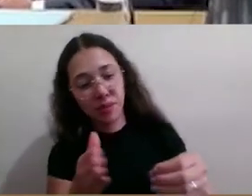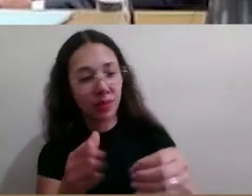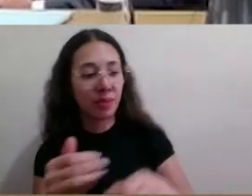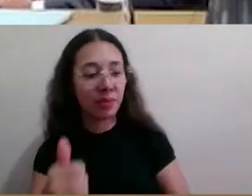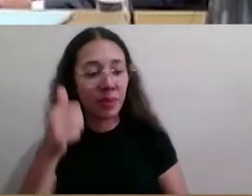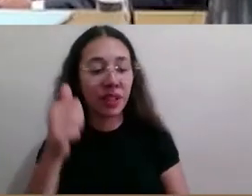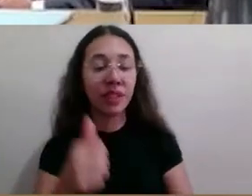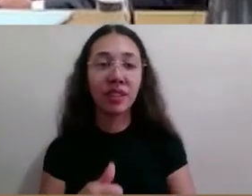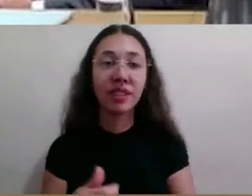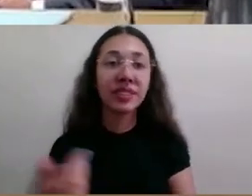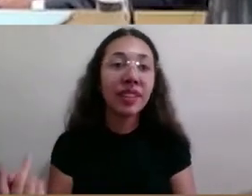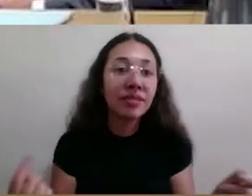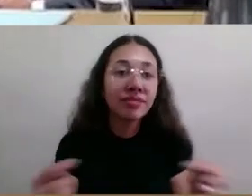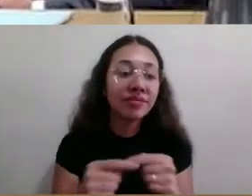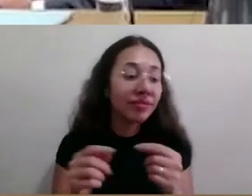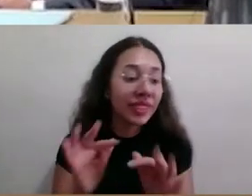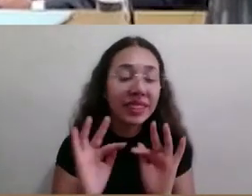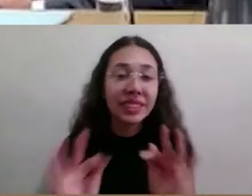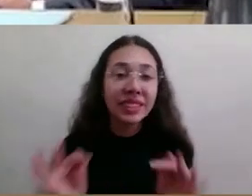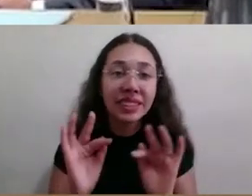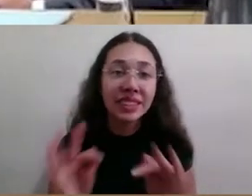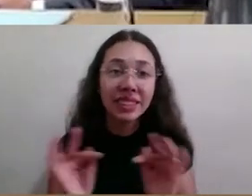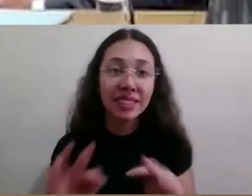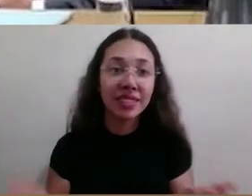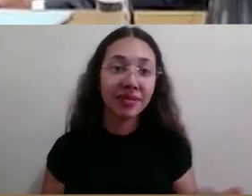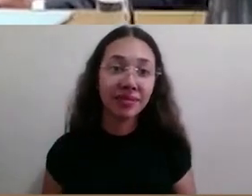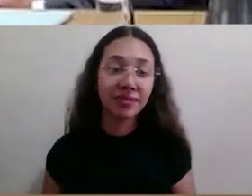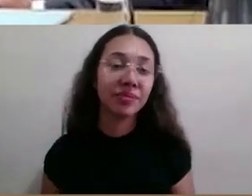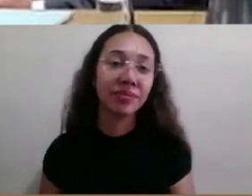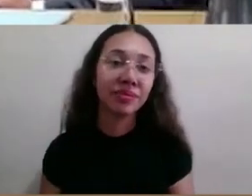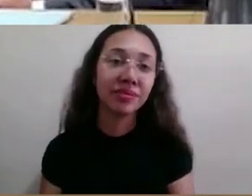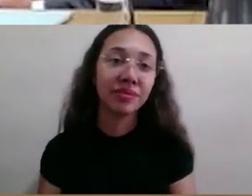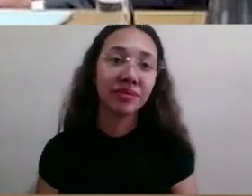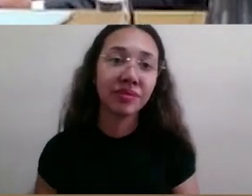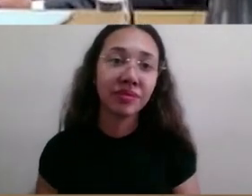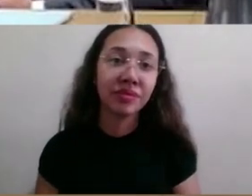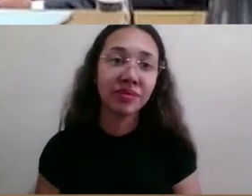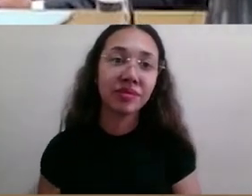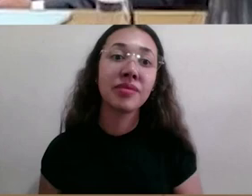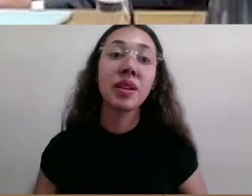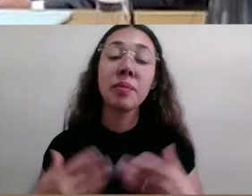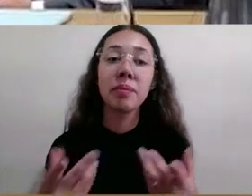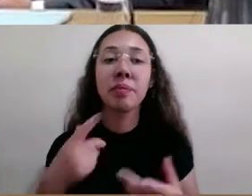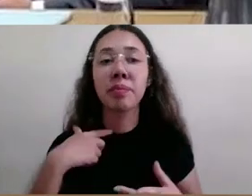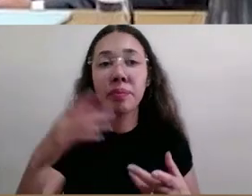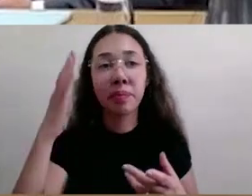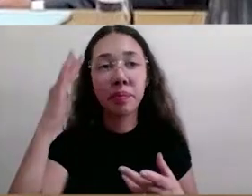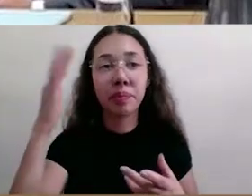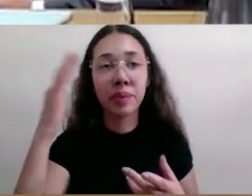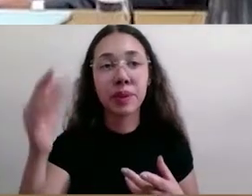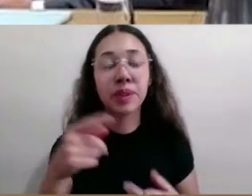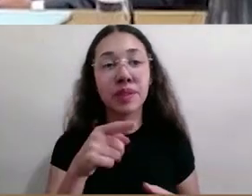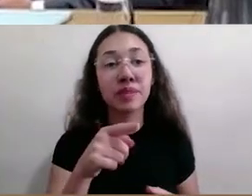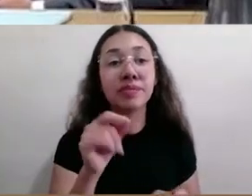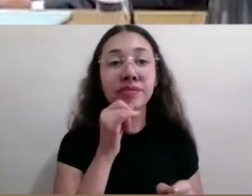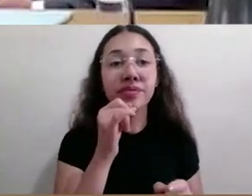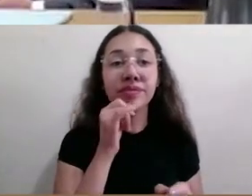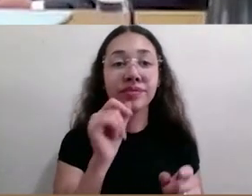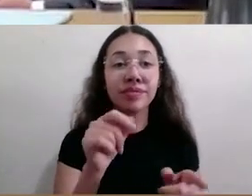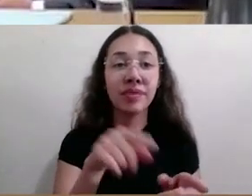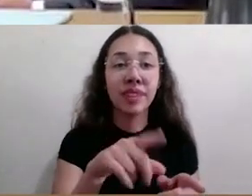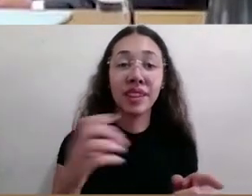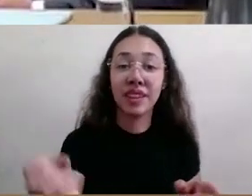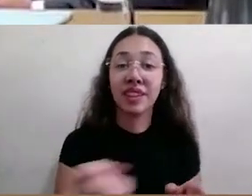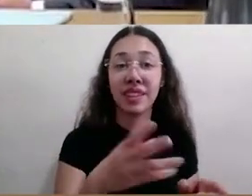assim básicas foram vistas. Né? Agora, imagina com o núcleo 4.0, nessas varas, inclusive de GEVA,